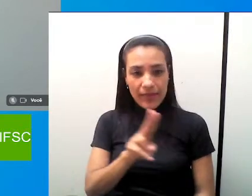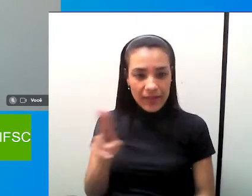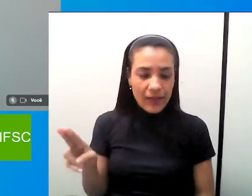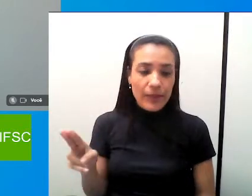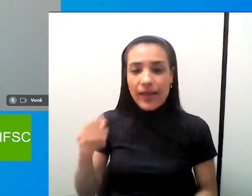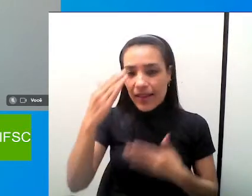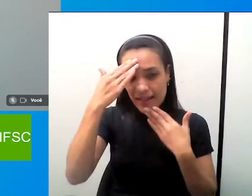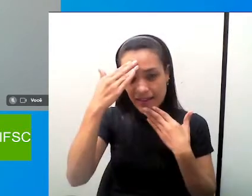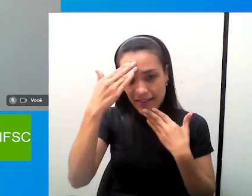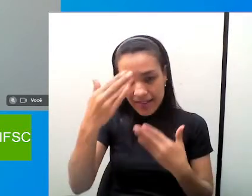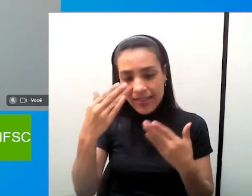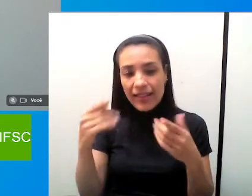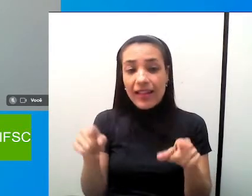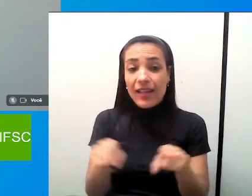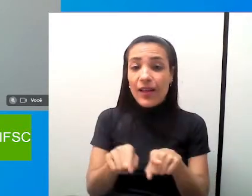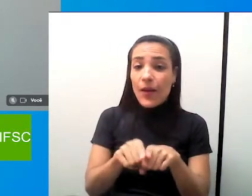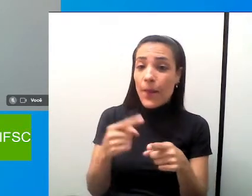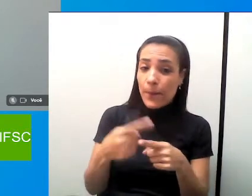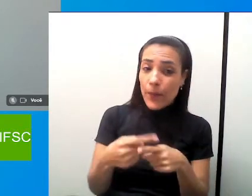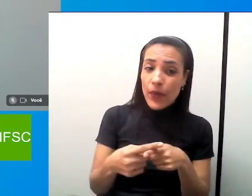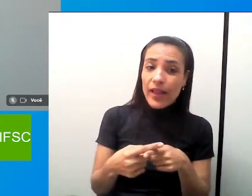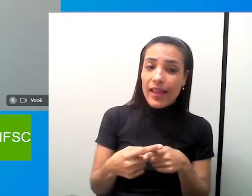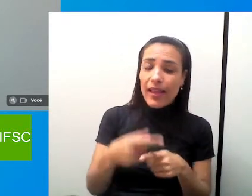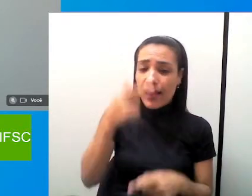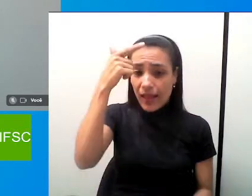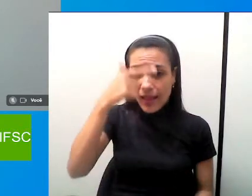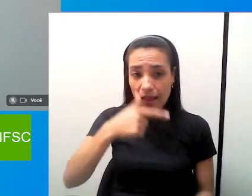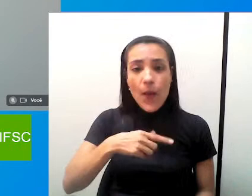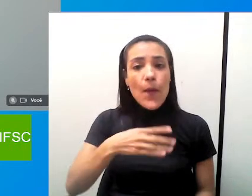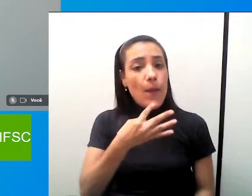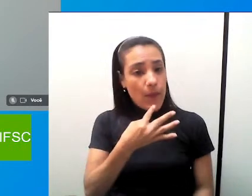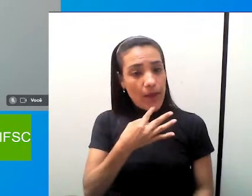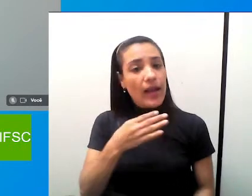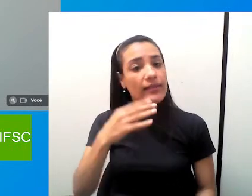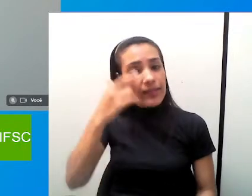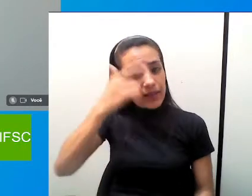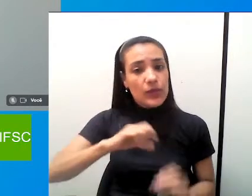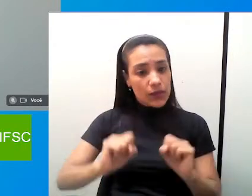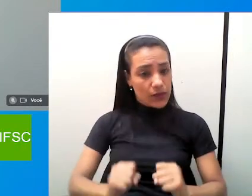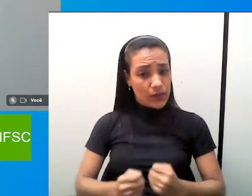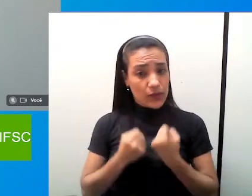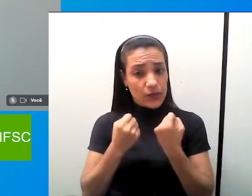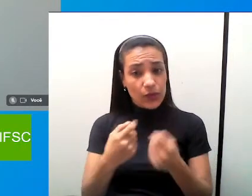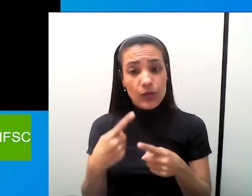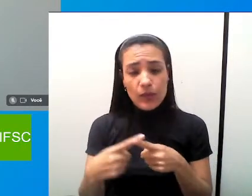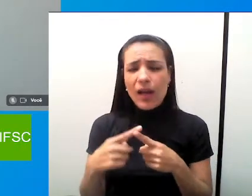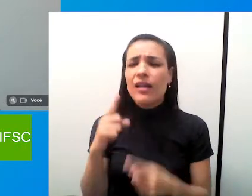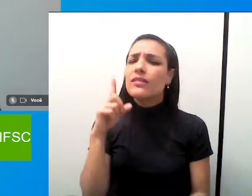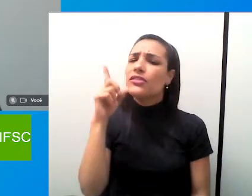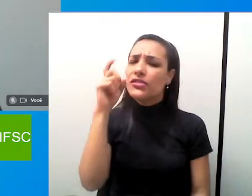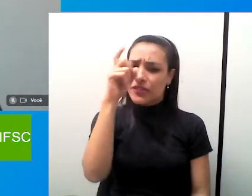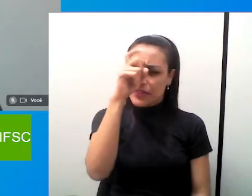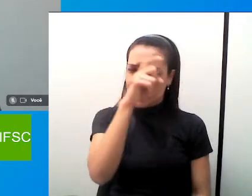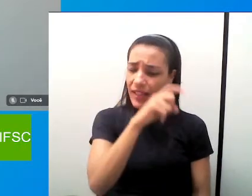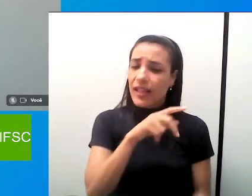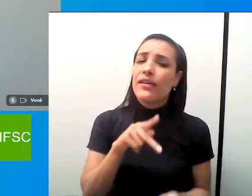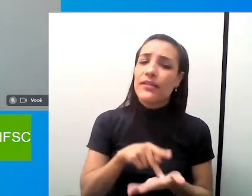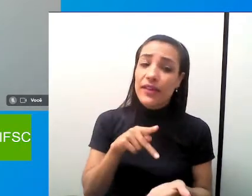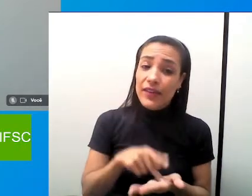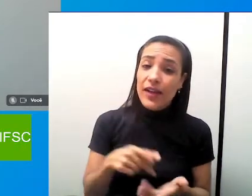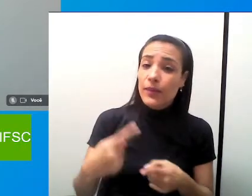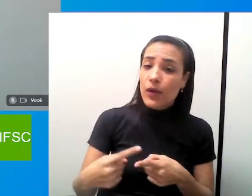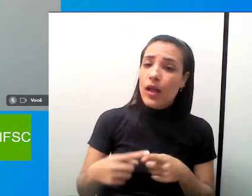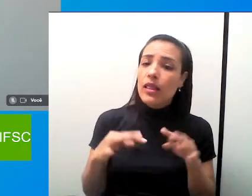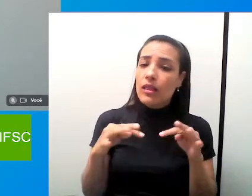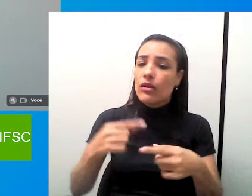uma forma de reconhecimento, de esforço, porque é muito difícil, né, eu acho que tudo isso que a gente está discutindo